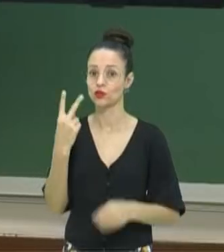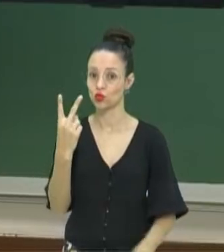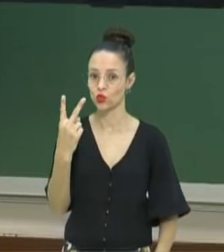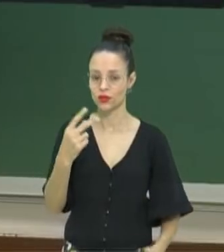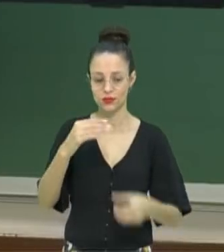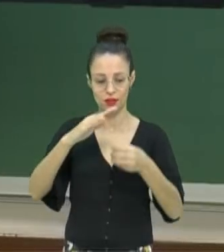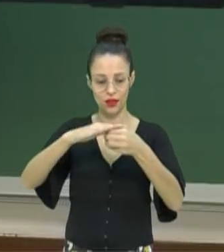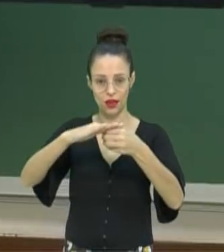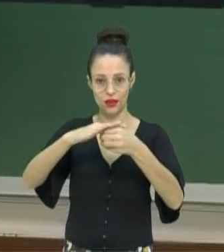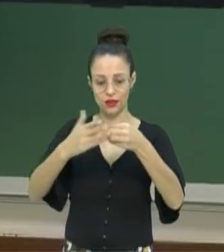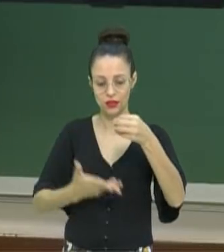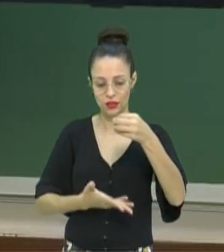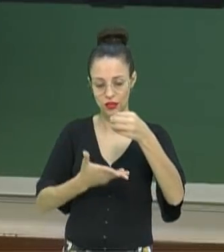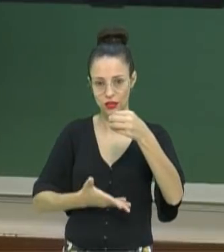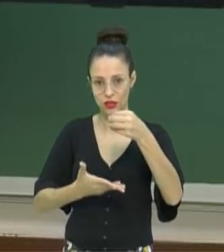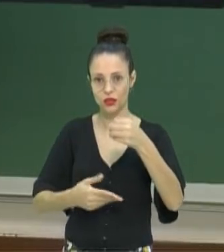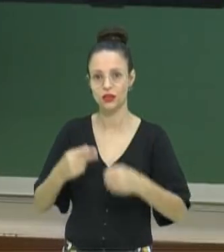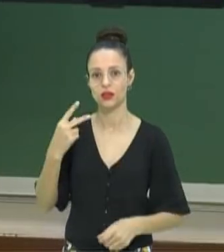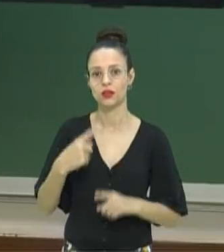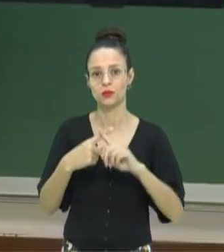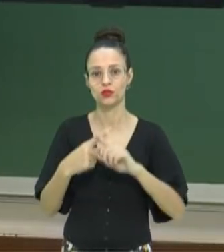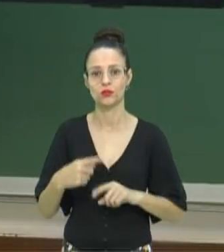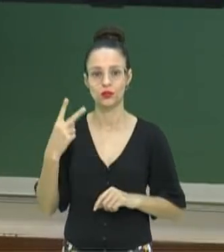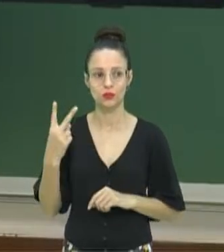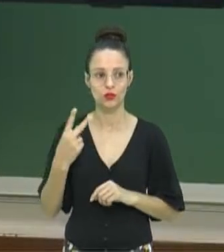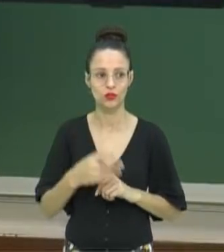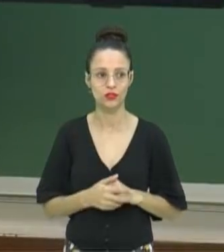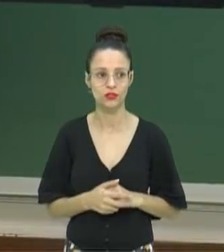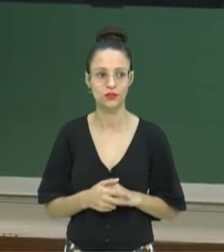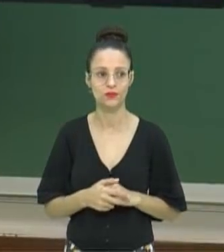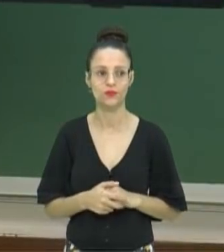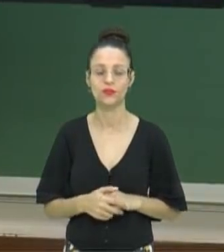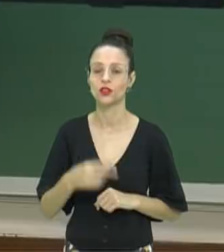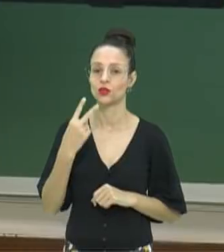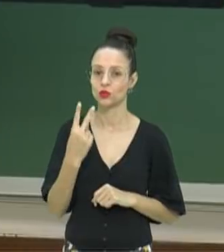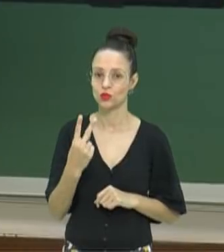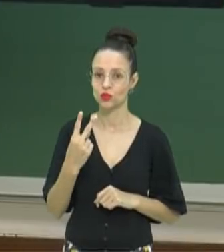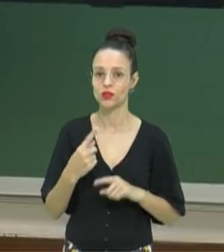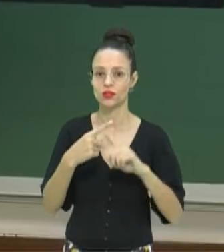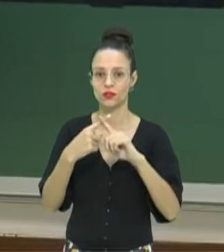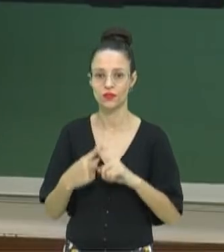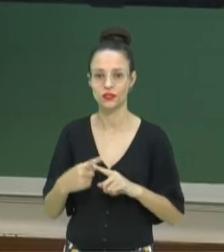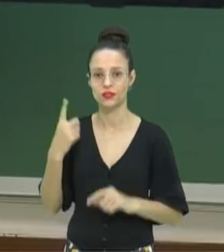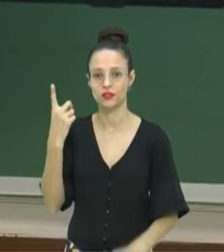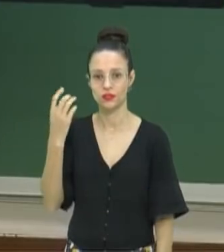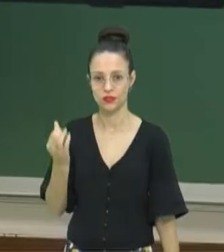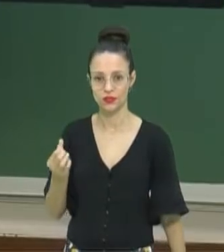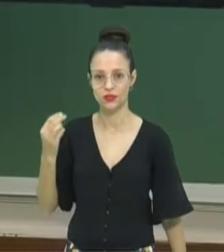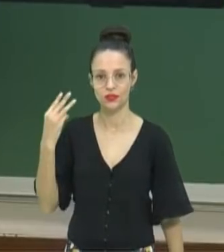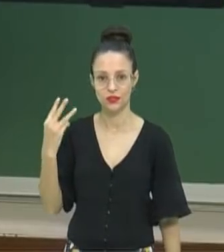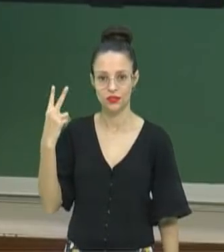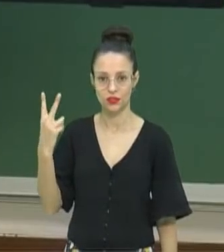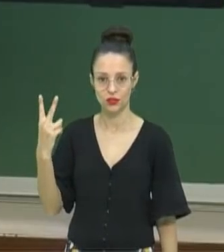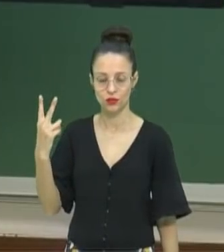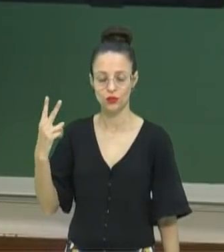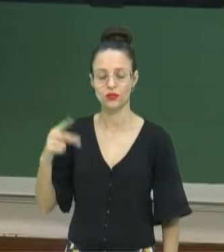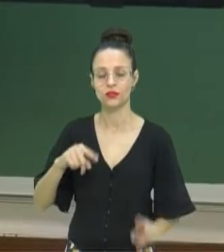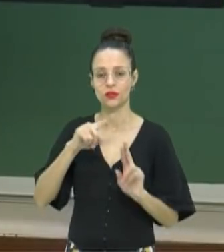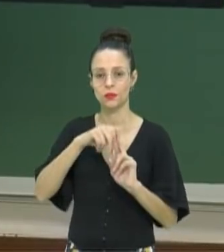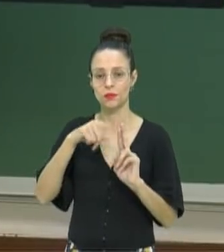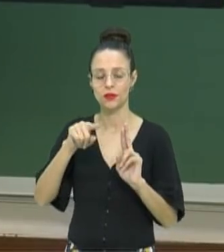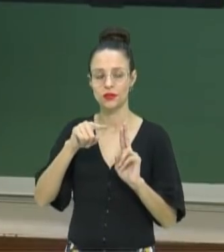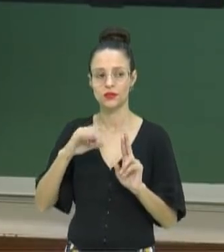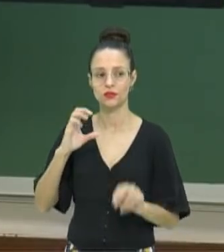e o fundo, certo? Então, multiplico por 2, são 2 círculos. Então, 2 vezes o 16, 32 π